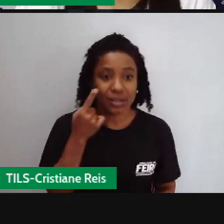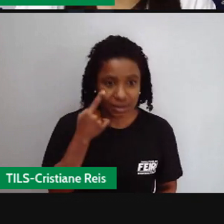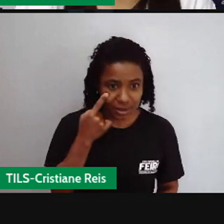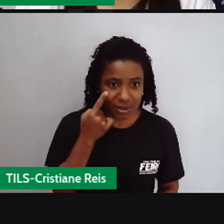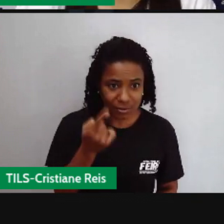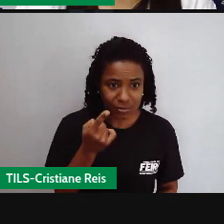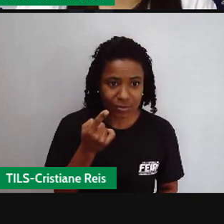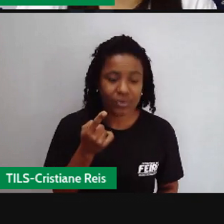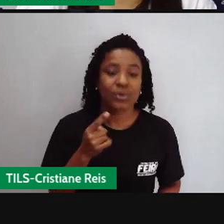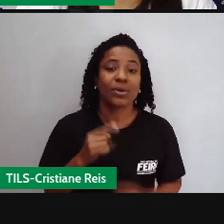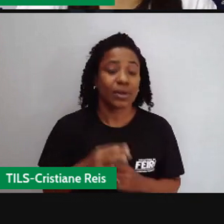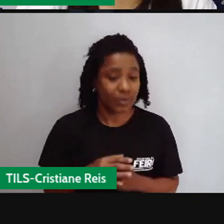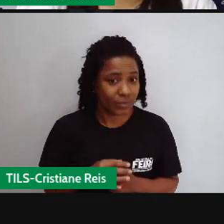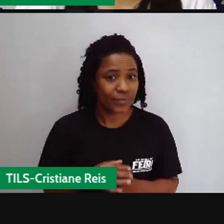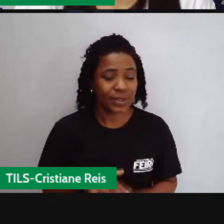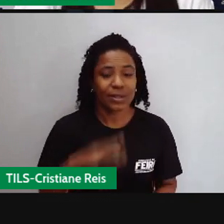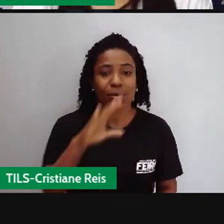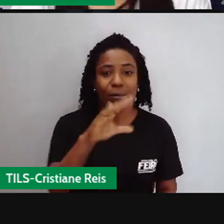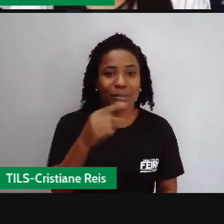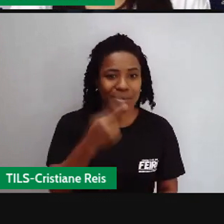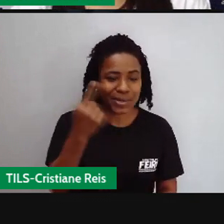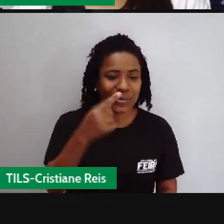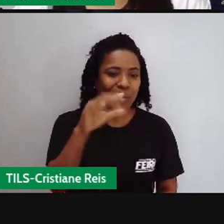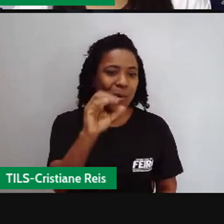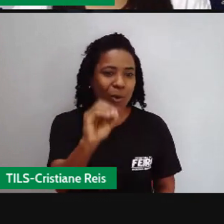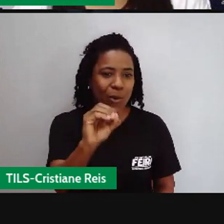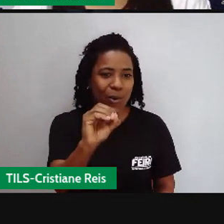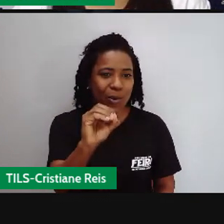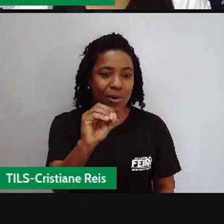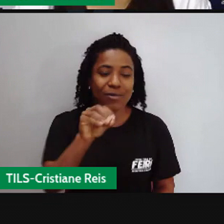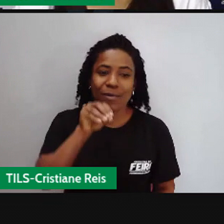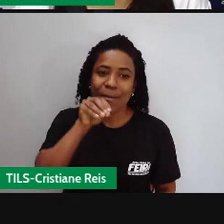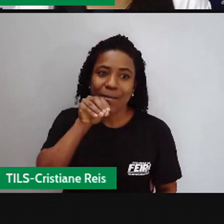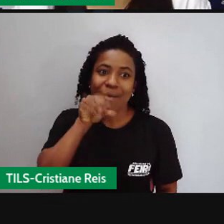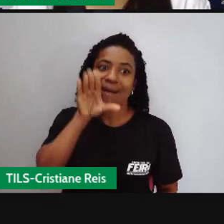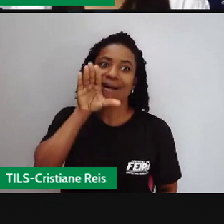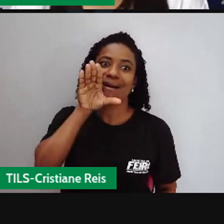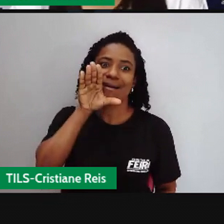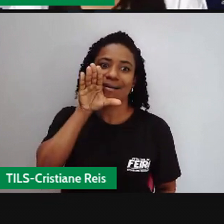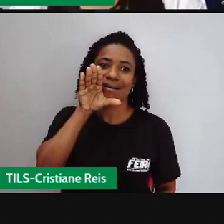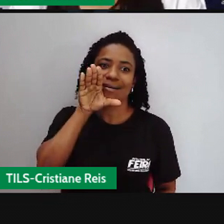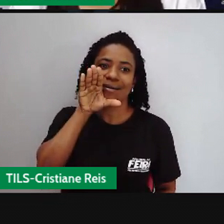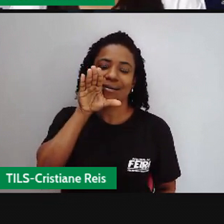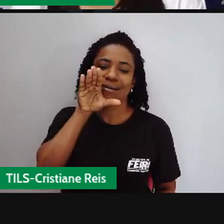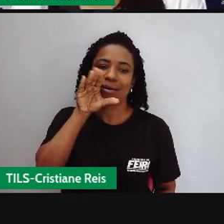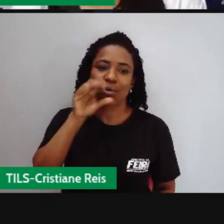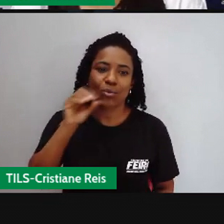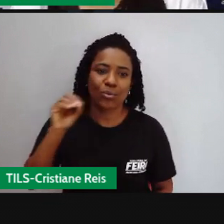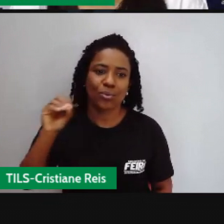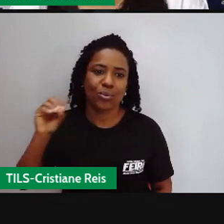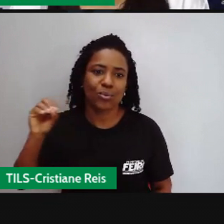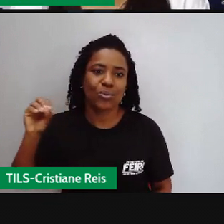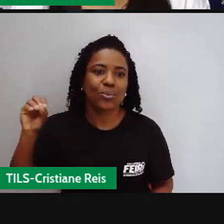da sílaba tônica. O segundo O faz parte da sílaba átona.